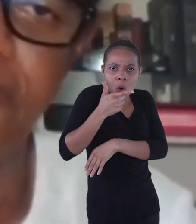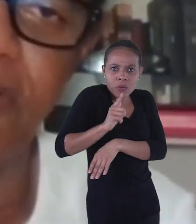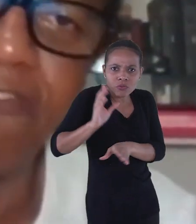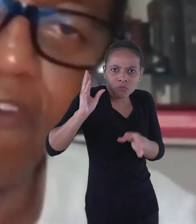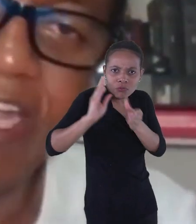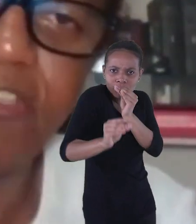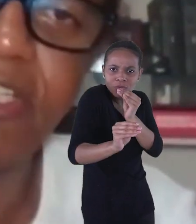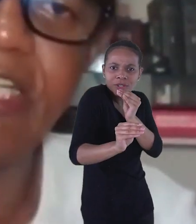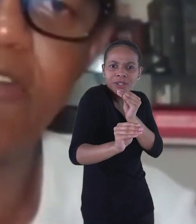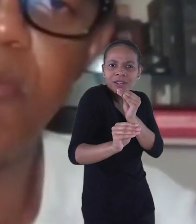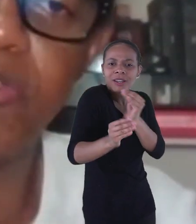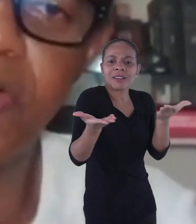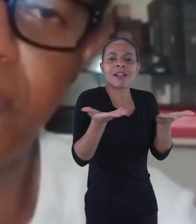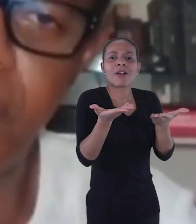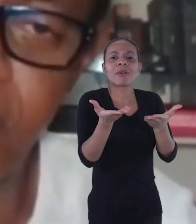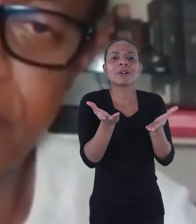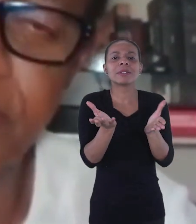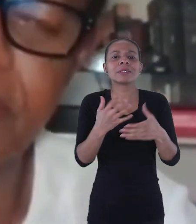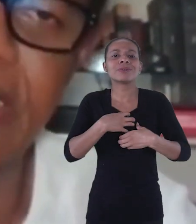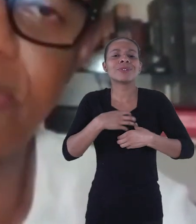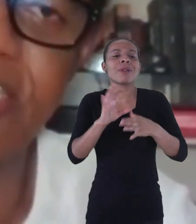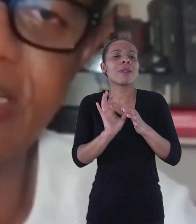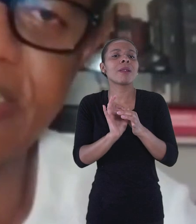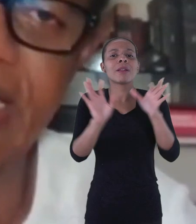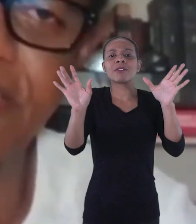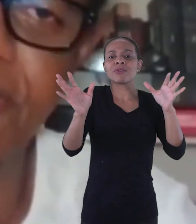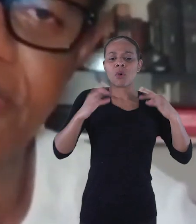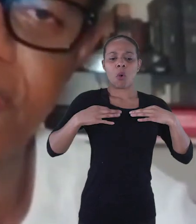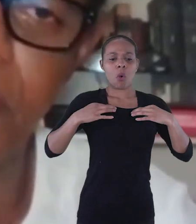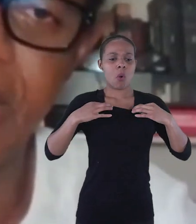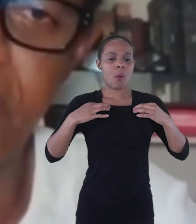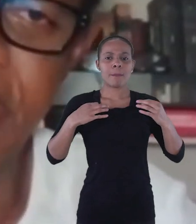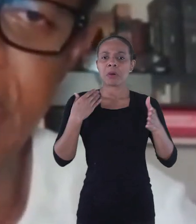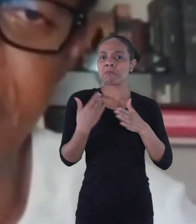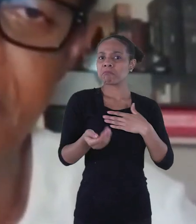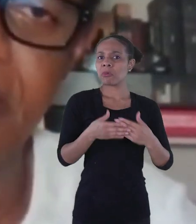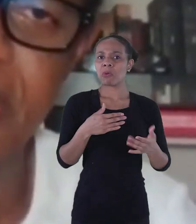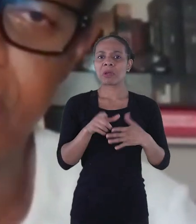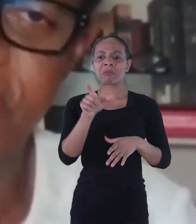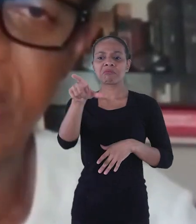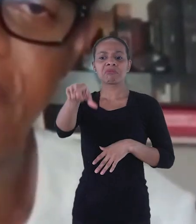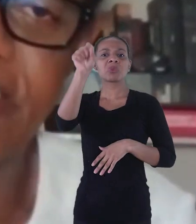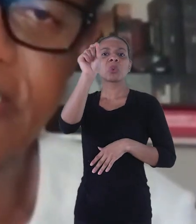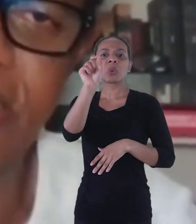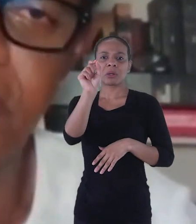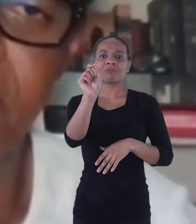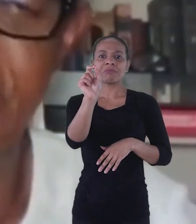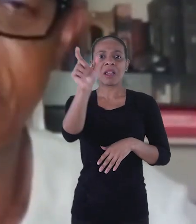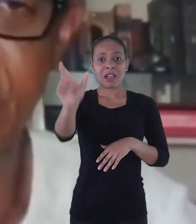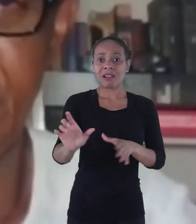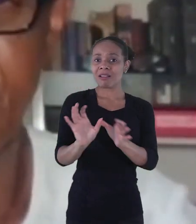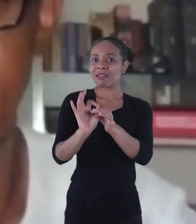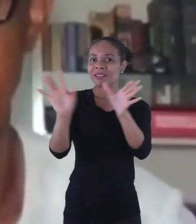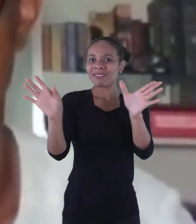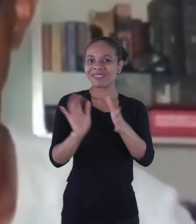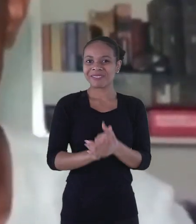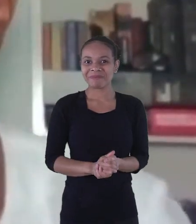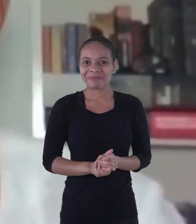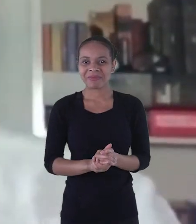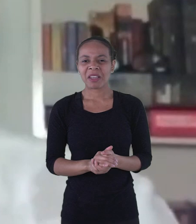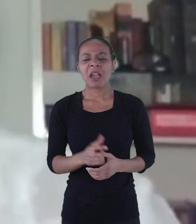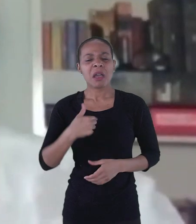Então, foi isso que incomodou muito a sociedade sobre Carolina. Mas eu acho que ela venceu